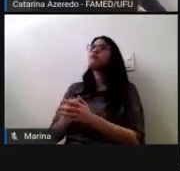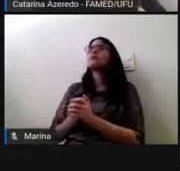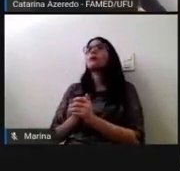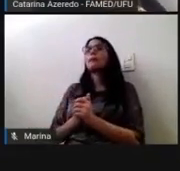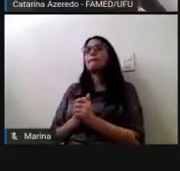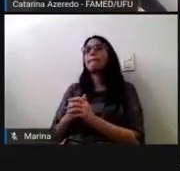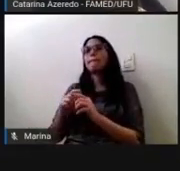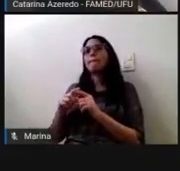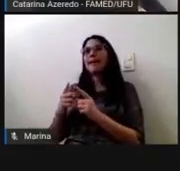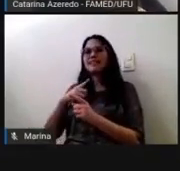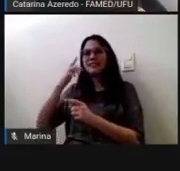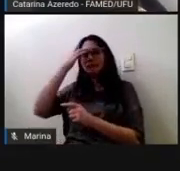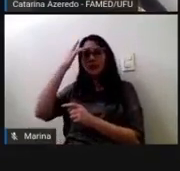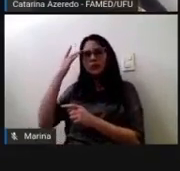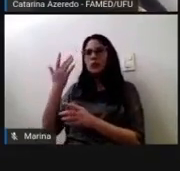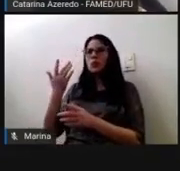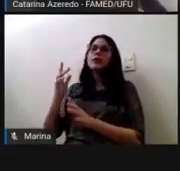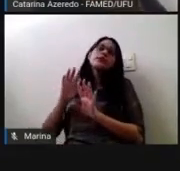entendendo que uma parcela que não faz parte